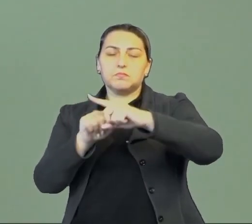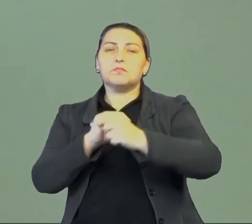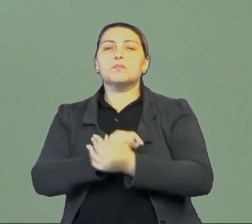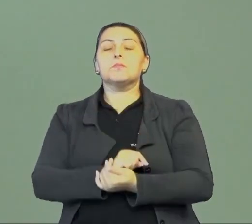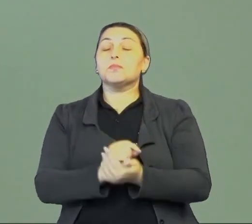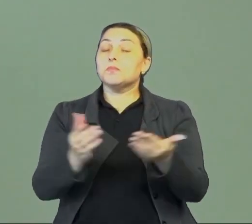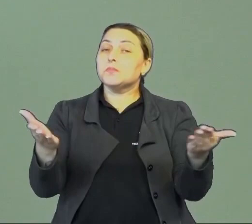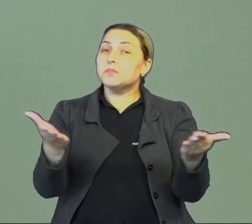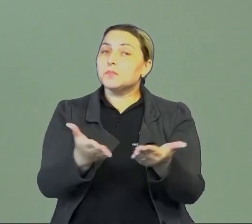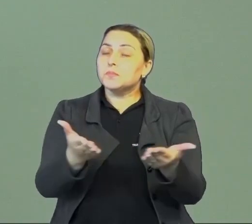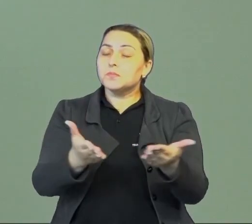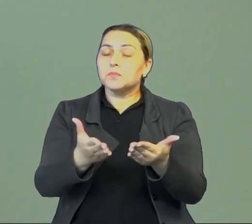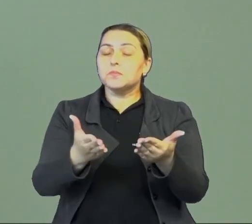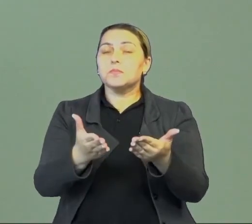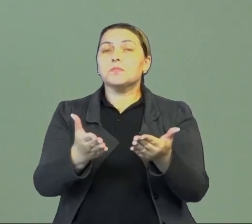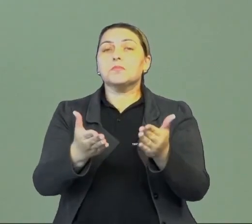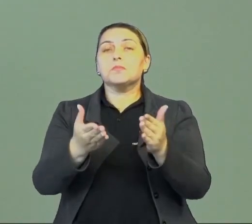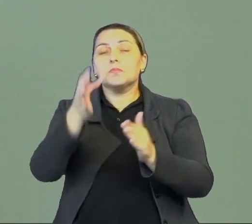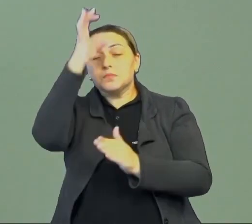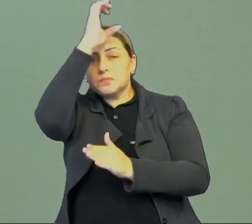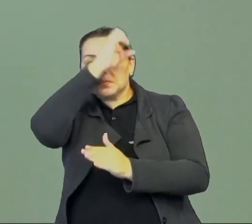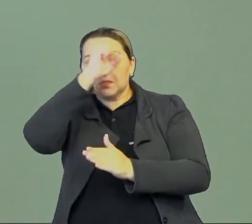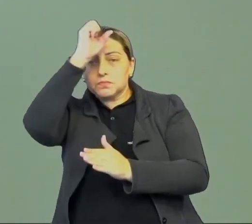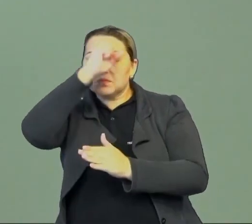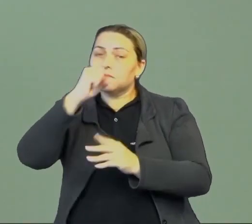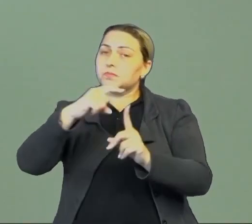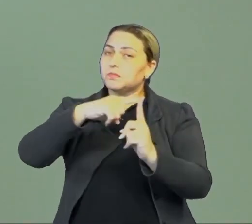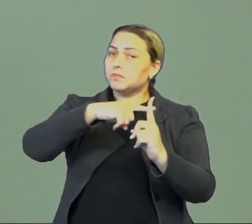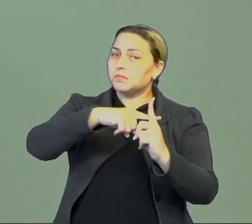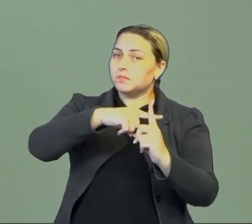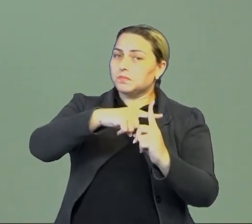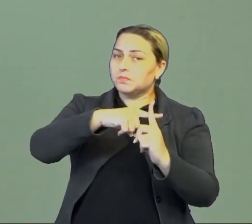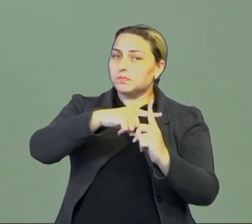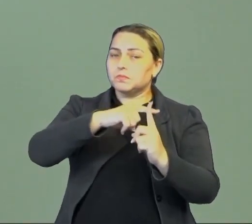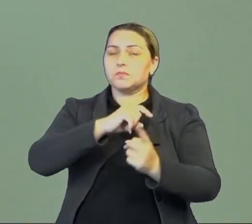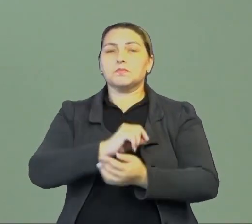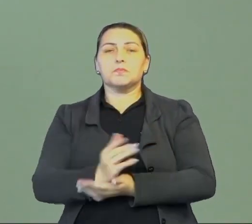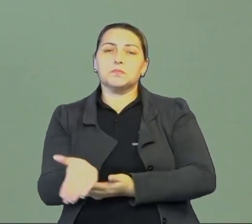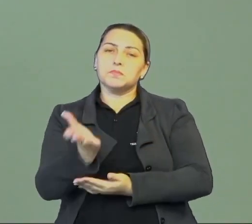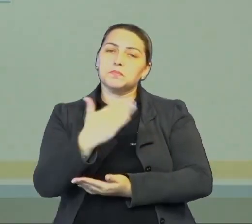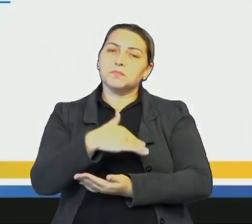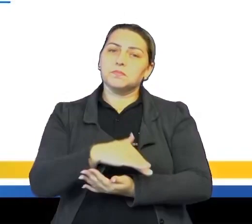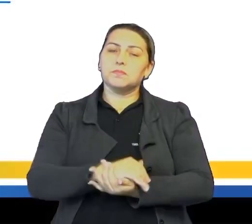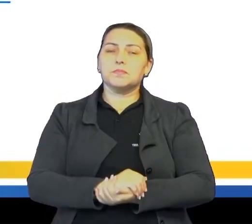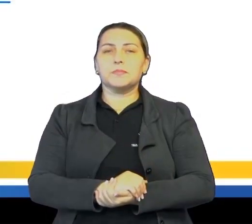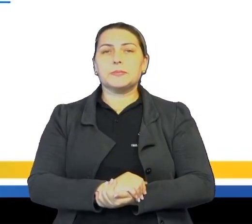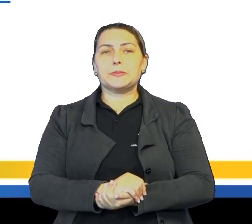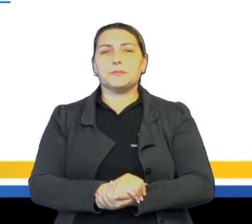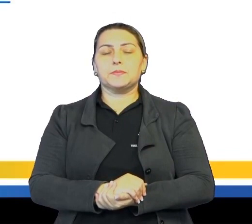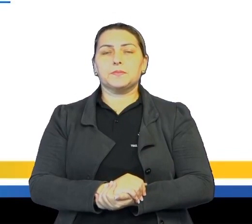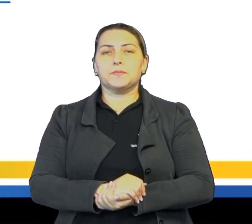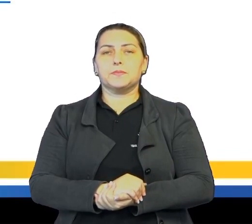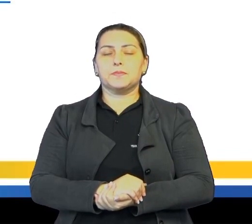hoje nós vamos estar aprendendo sobre a adição vamos lá